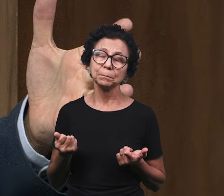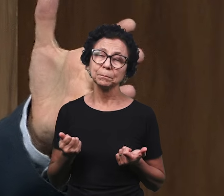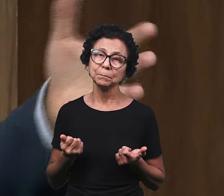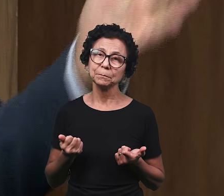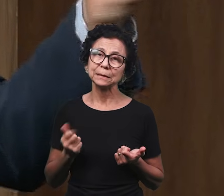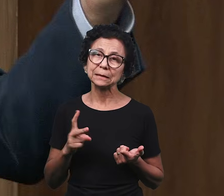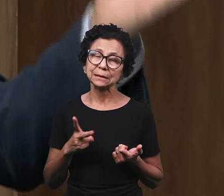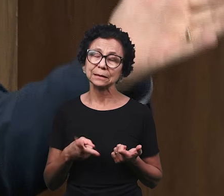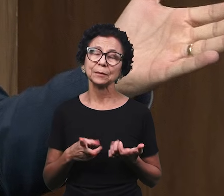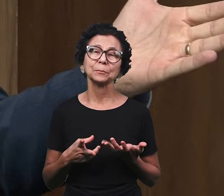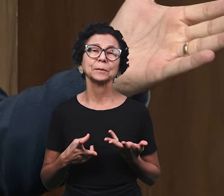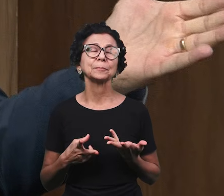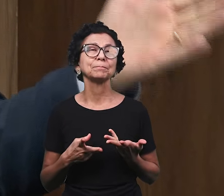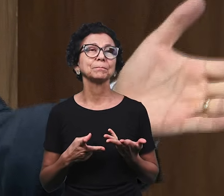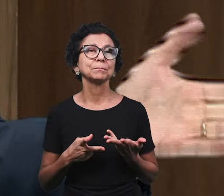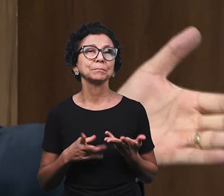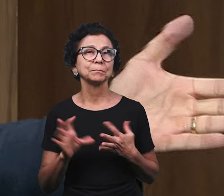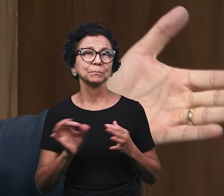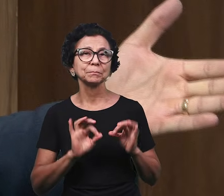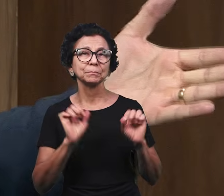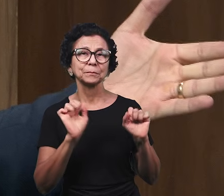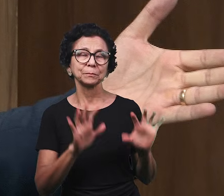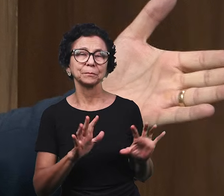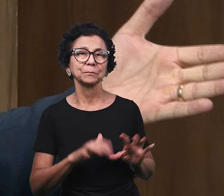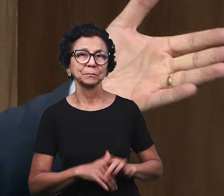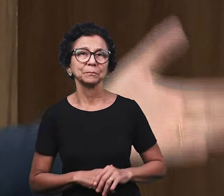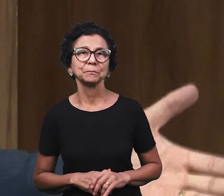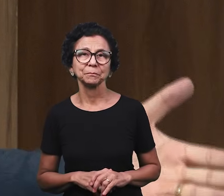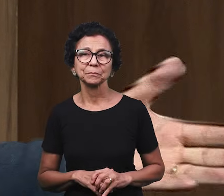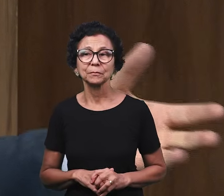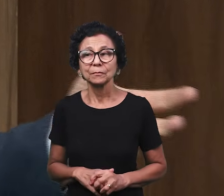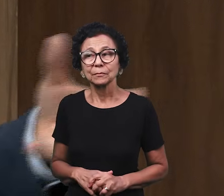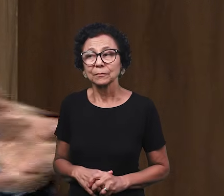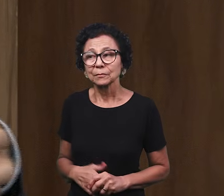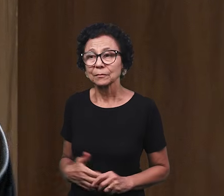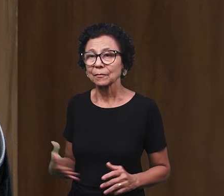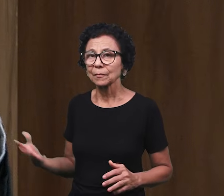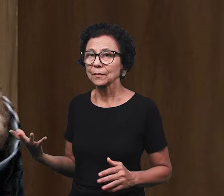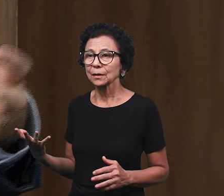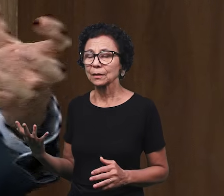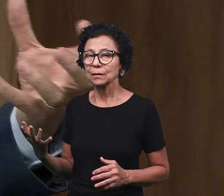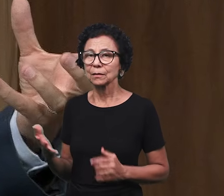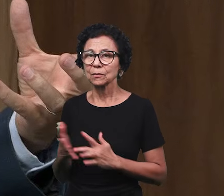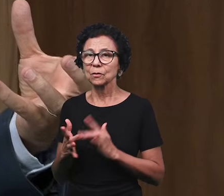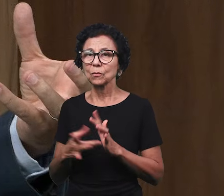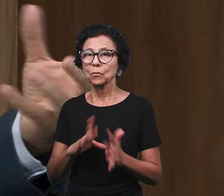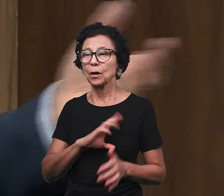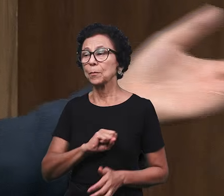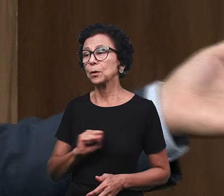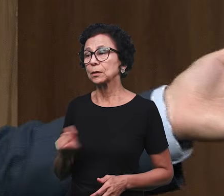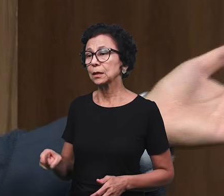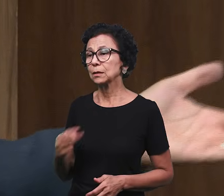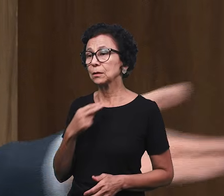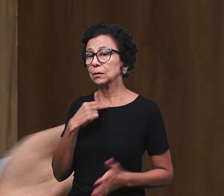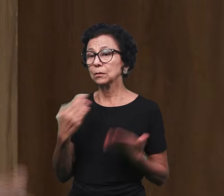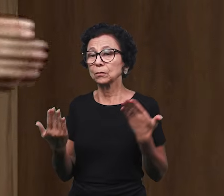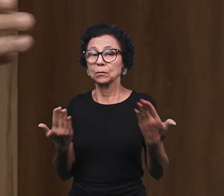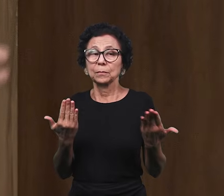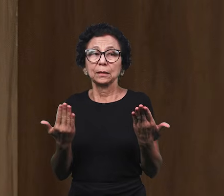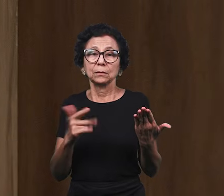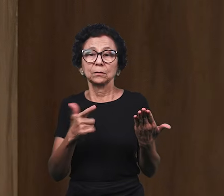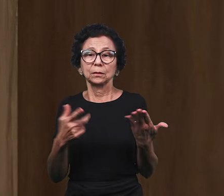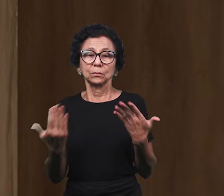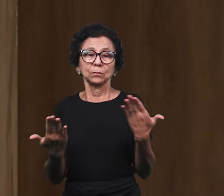jovem. E o amor de Jesus é isso, é um amor que não se compara. Se